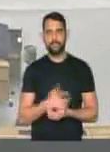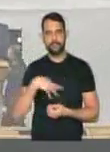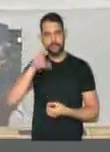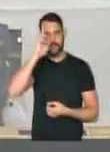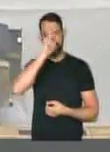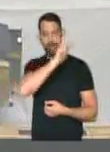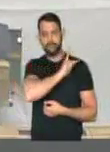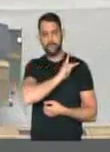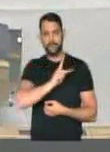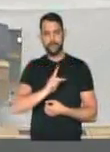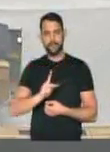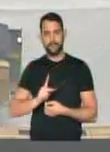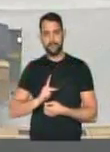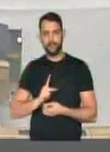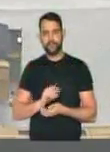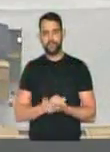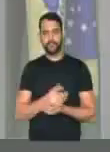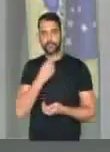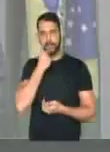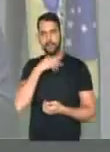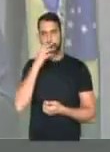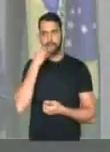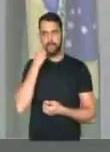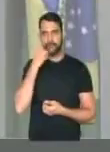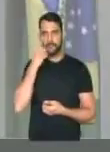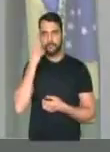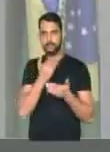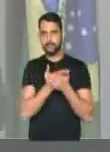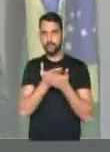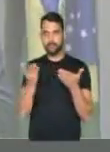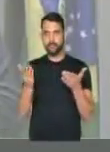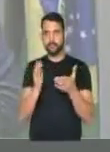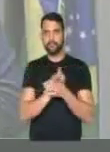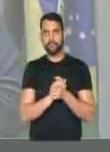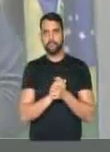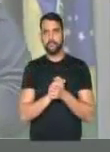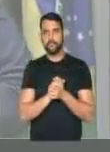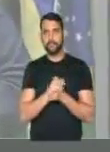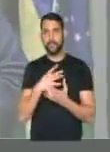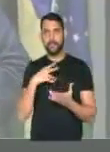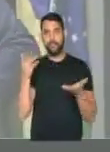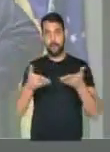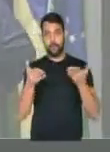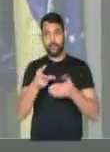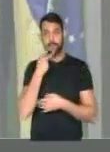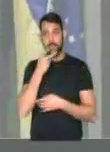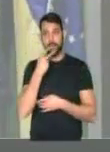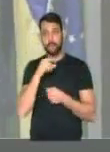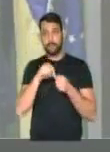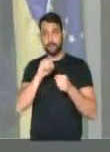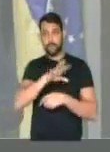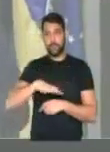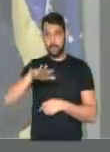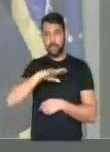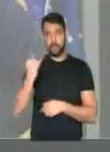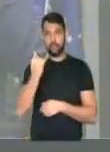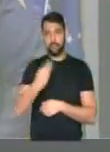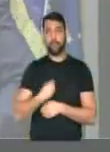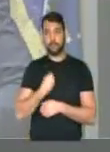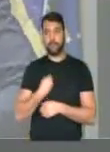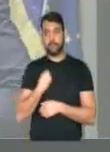Senhor presidente, senhoras deputadas, senhores deputados, venho hoje falar sobre um setor muito